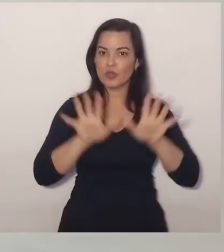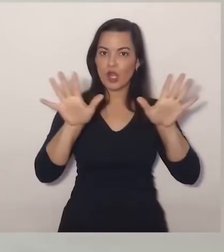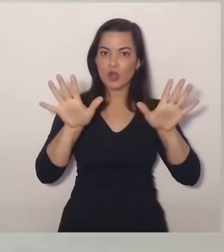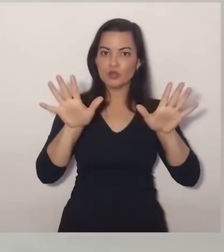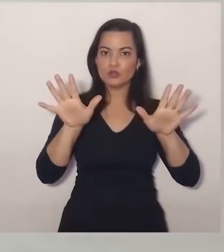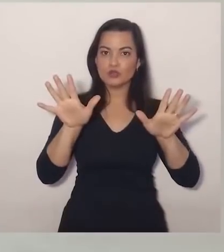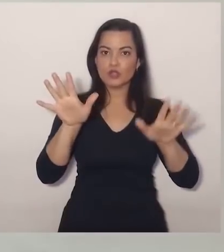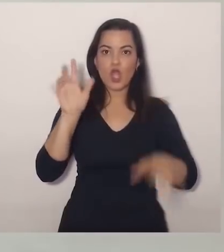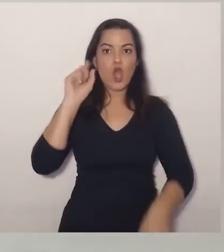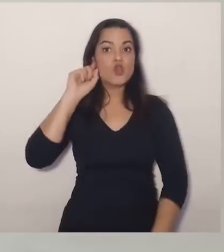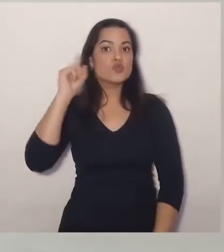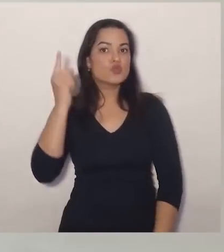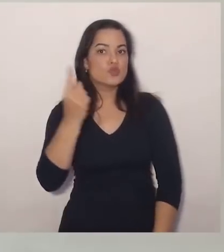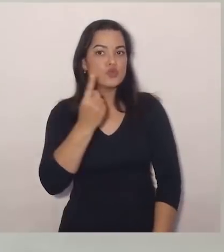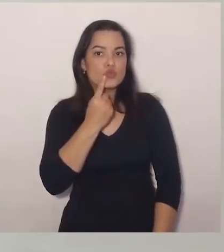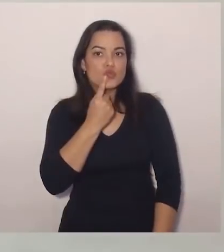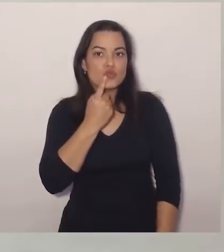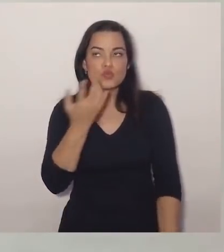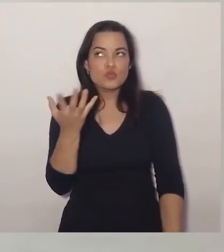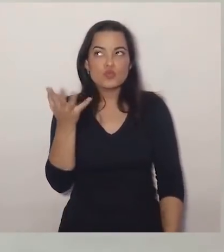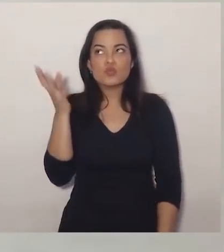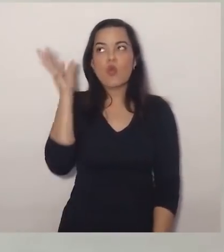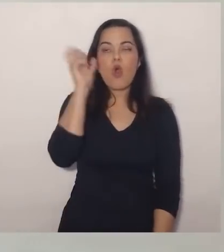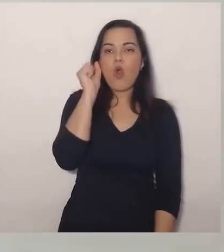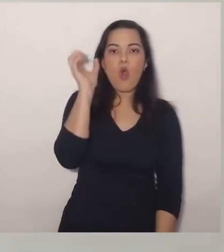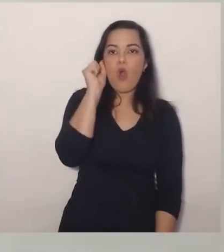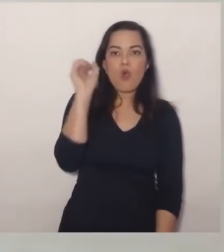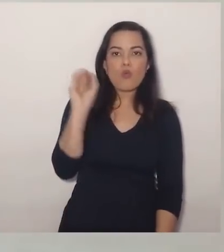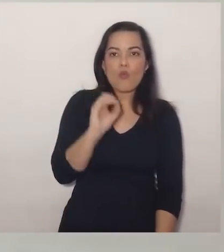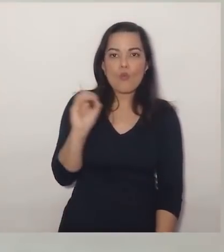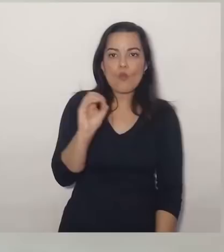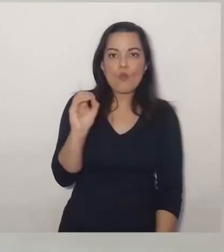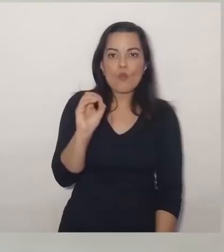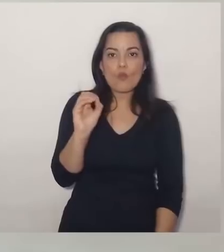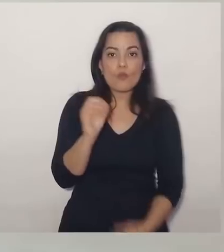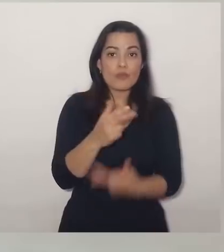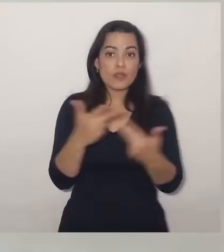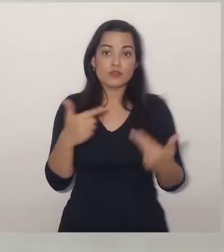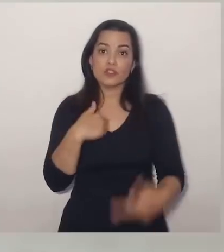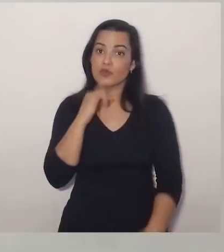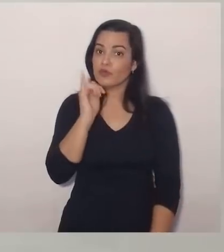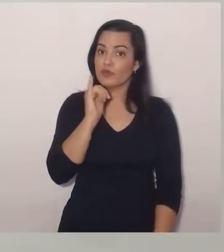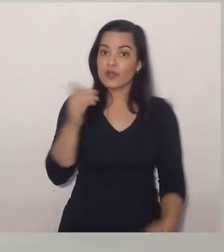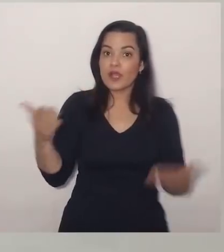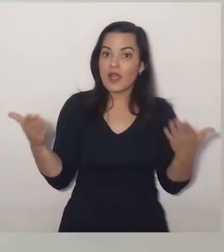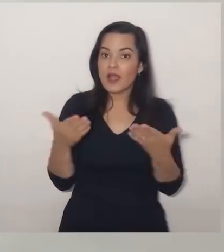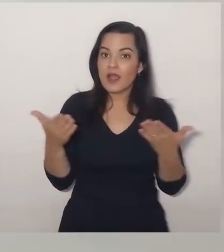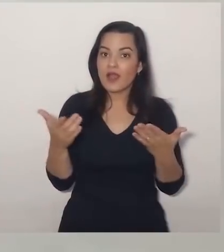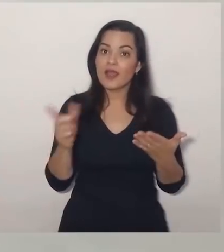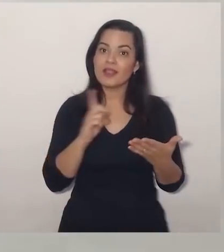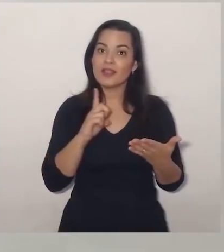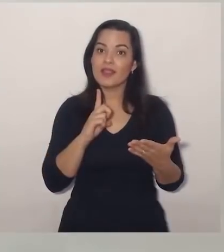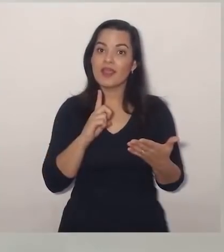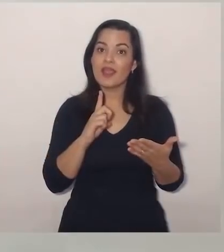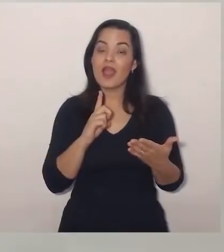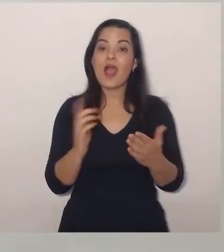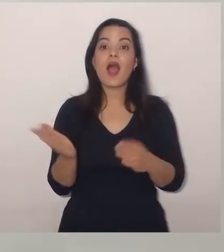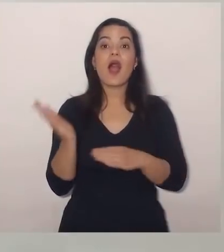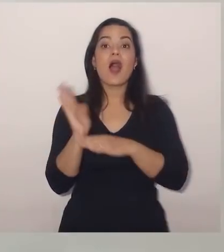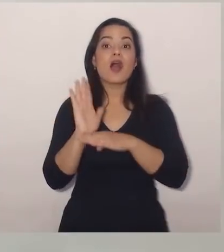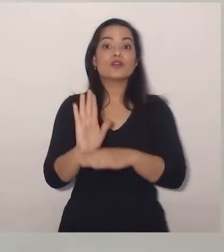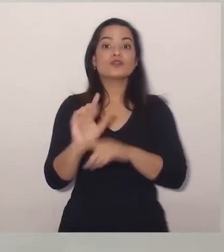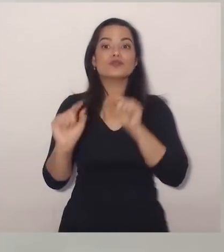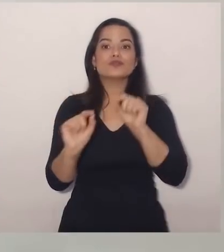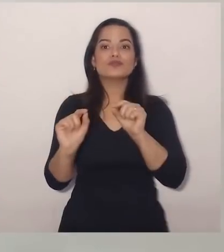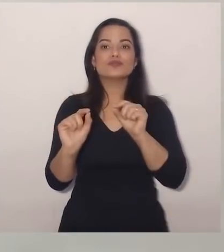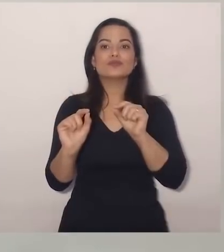não conseguem captar o som do que eu estou falando nesse momento, tem a ajuda aqui